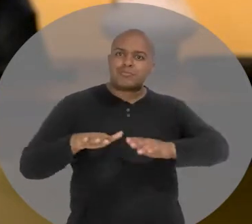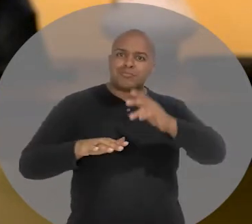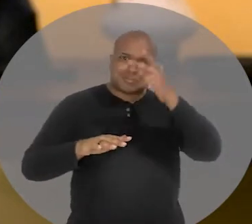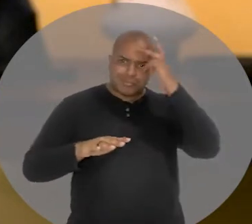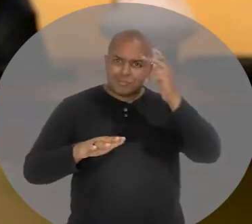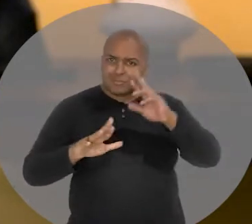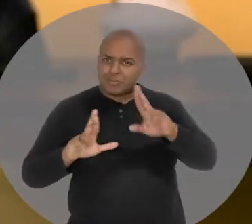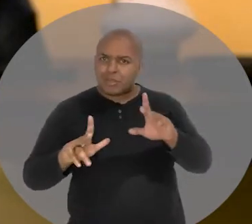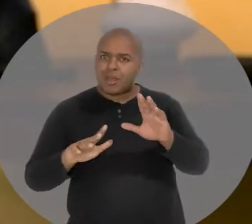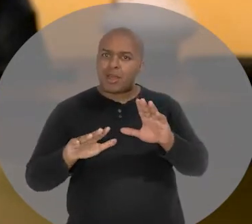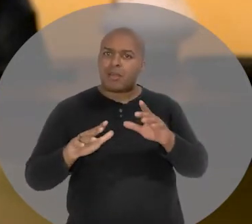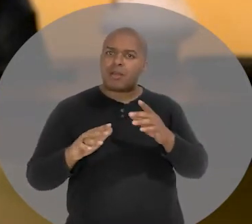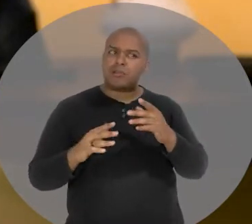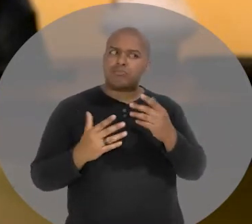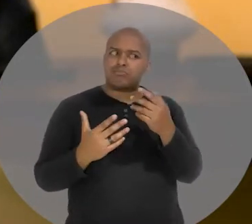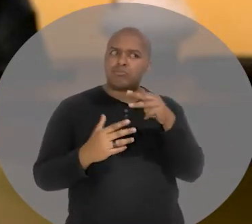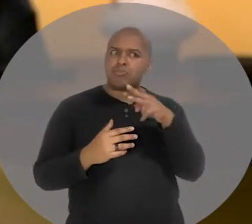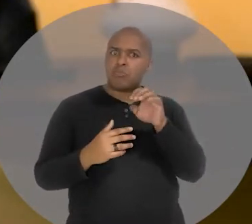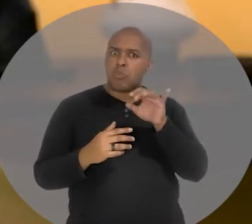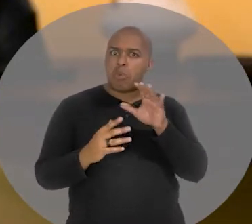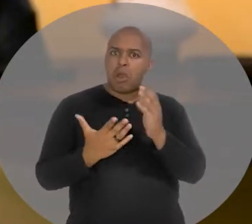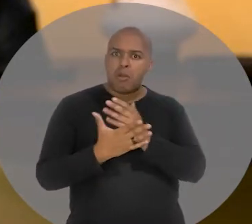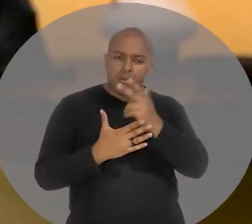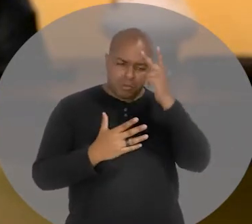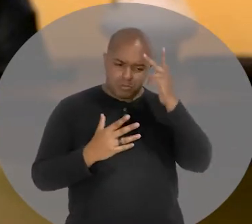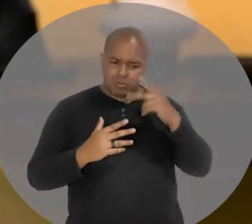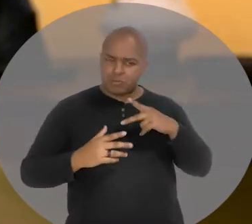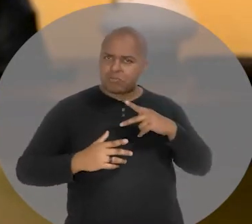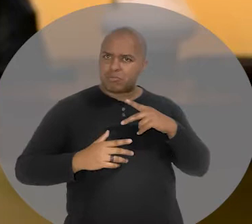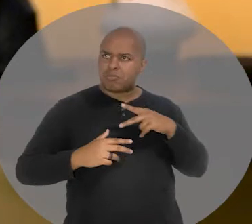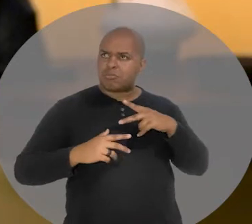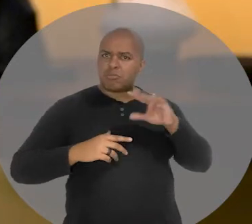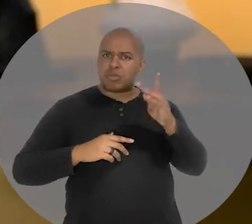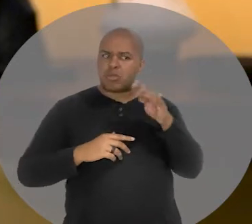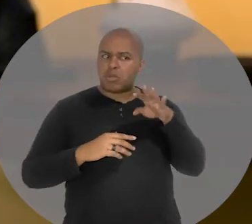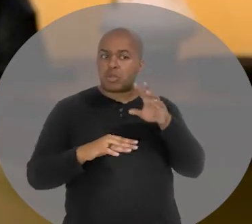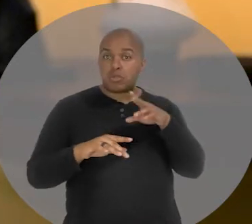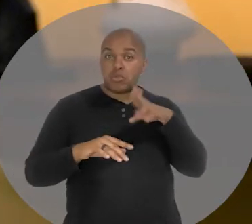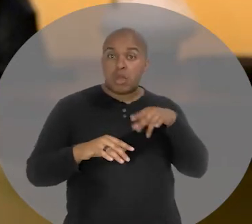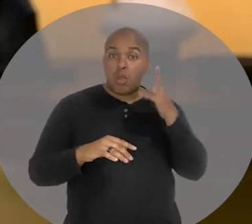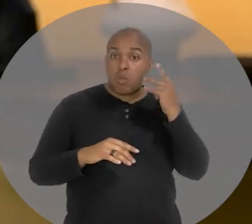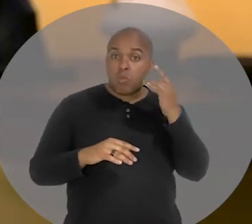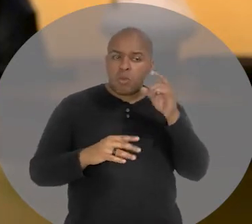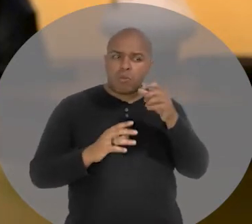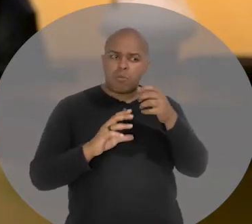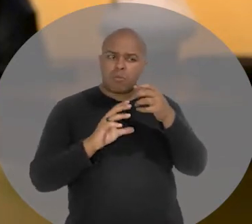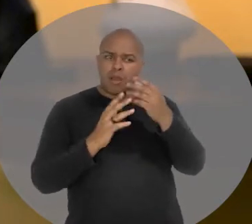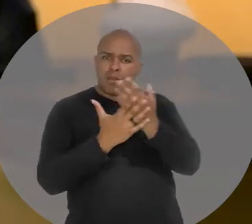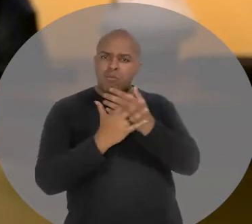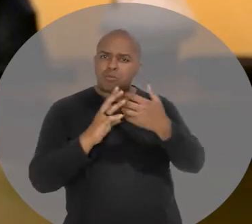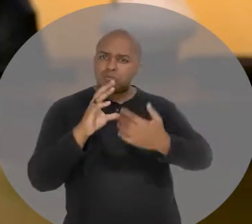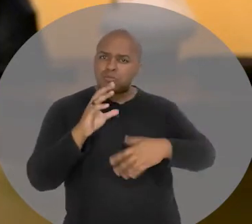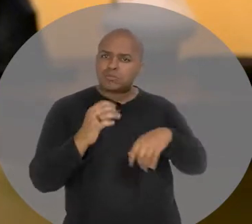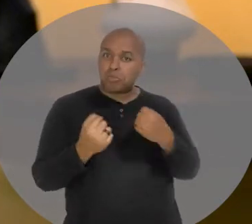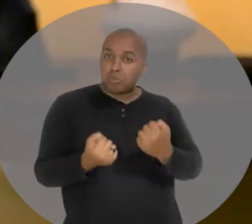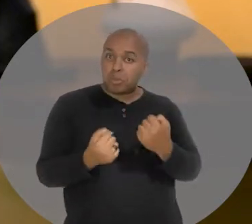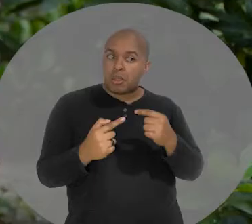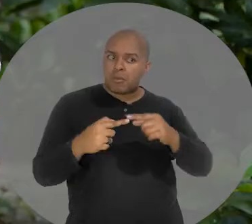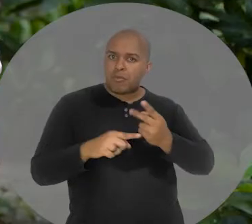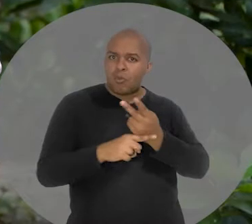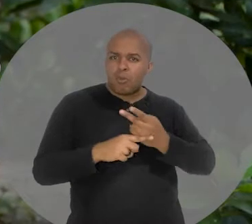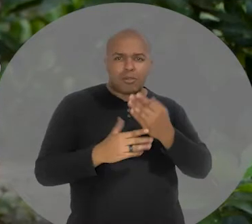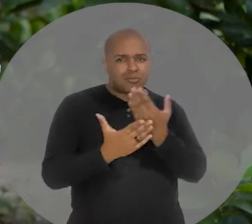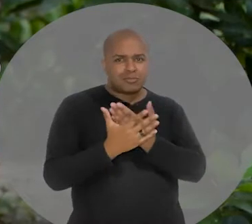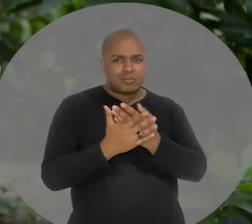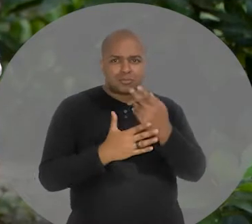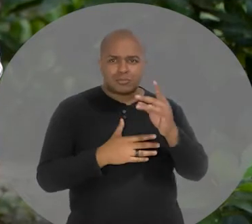como alguém monstruoso ou como alguém heróico, mas nunca como alguém comum. Isso sempre tem um caráter de peso e ela vai explorando isso na tese dela.